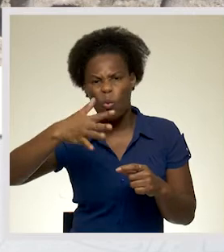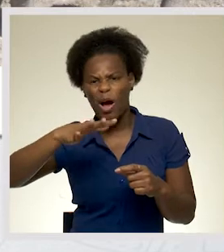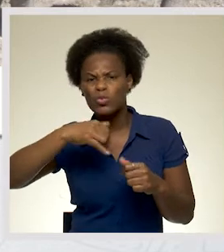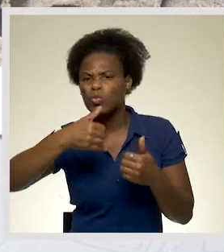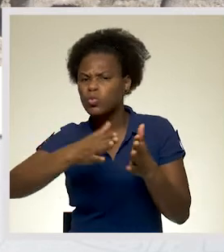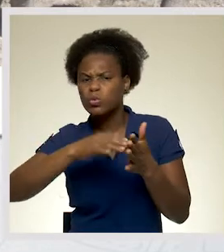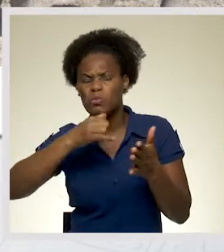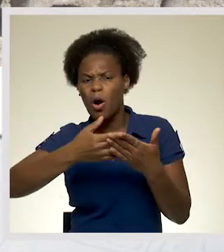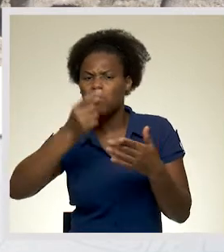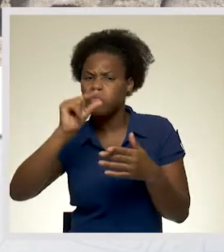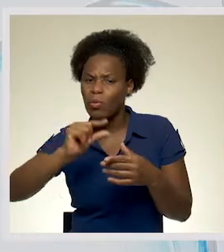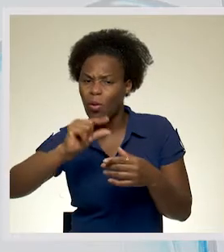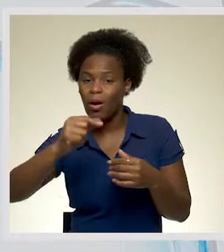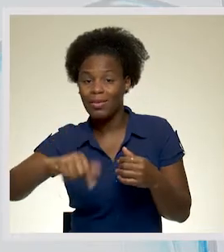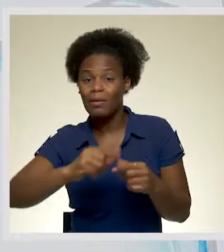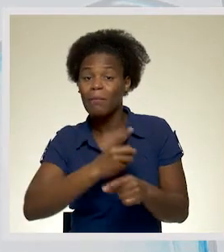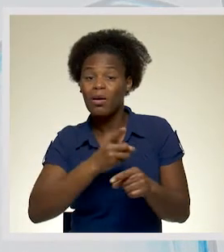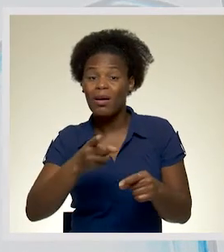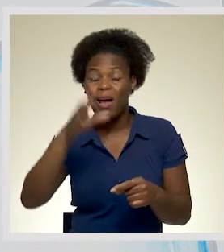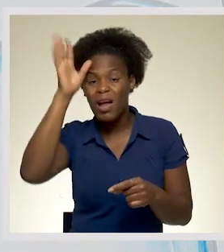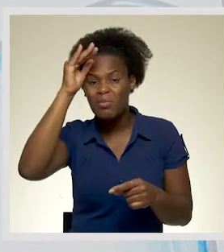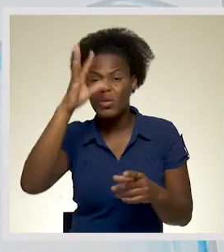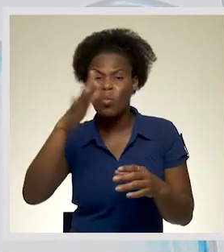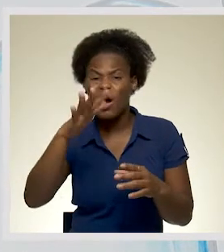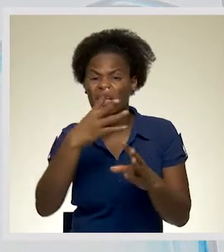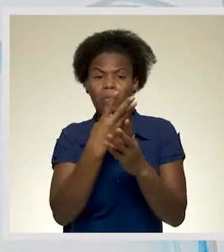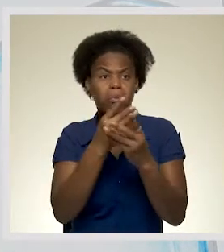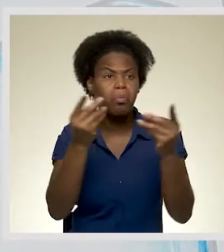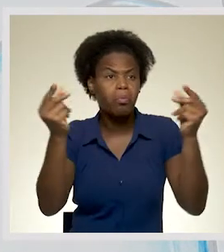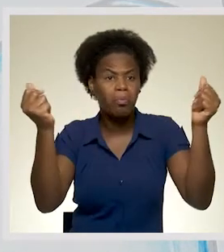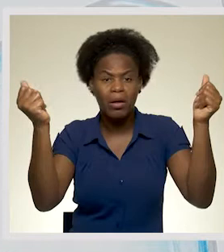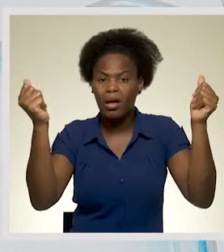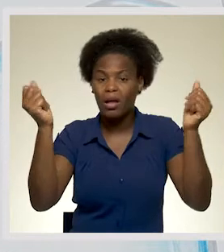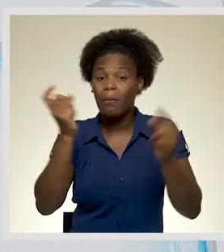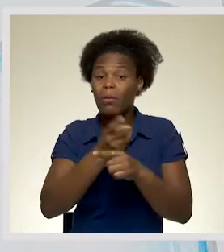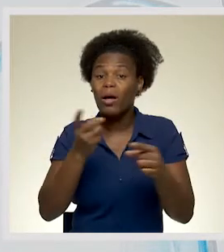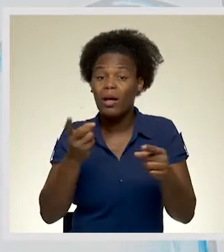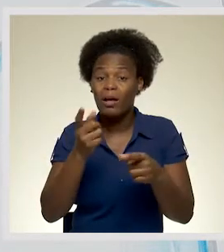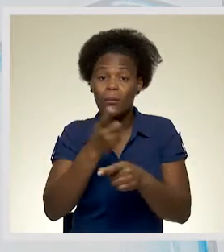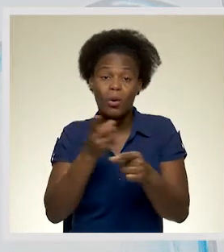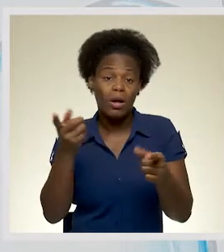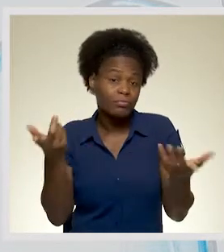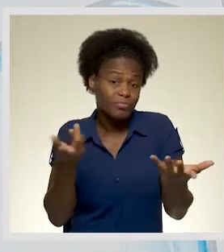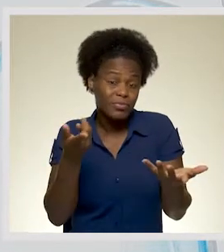Por que esses animais estão em via de extinção? É devido à caça